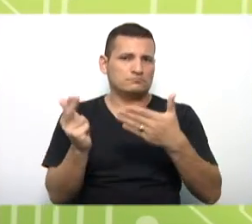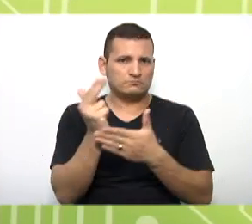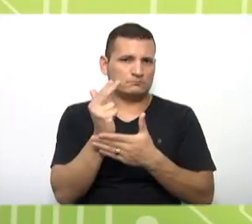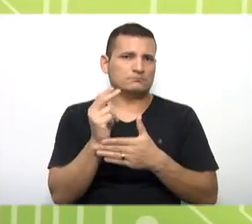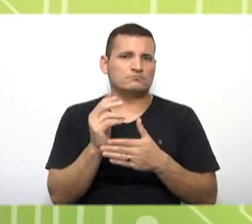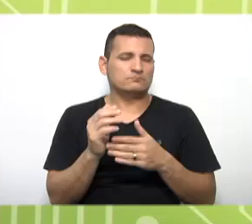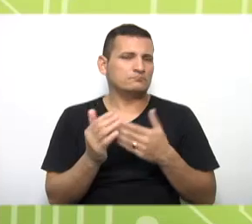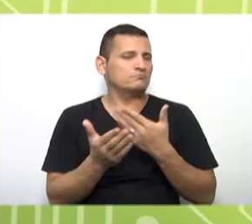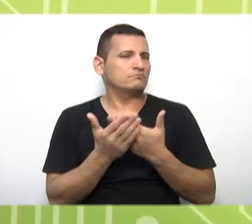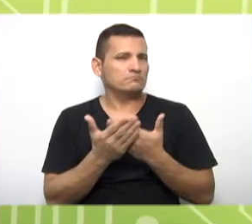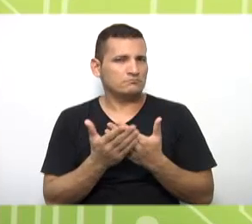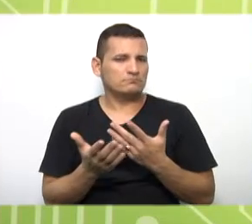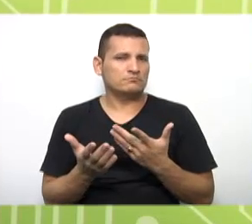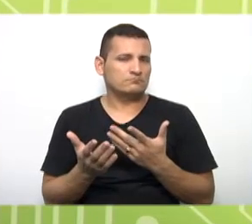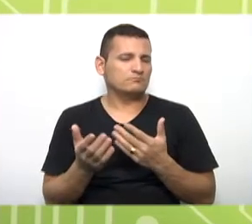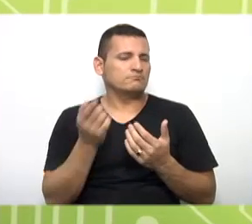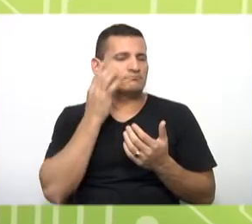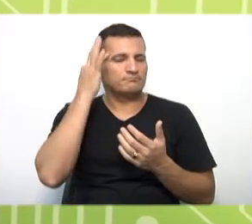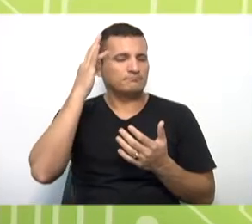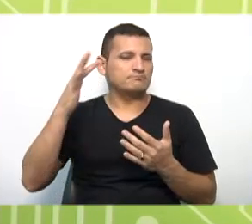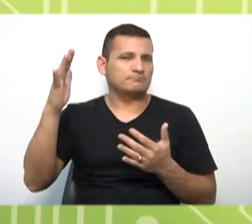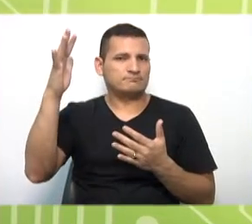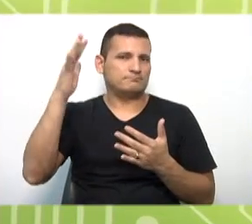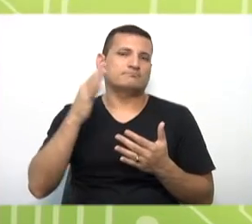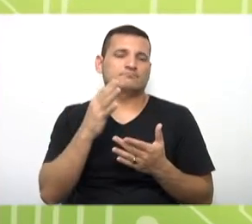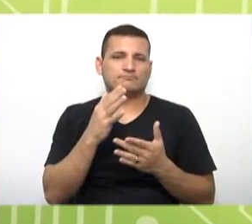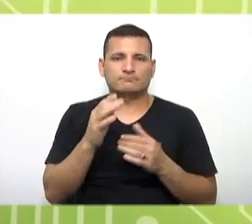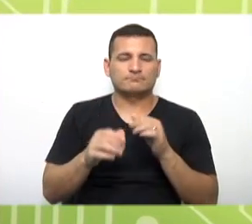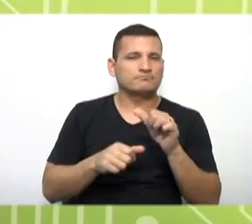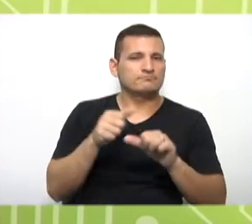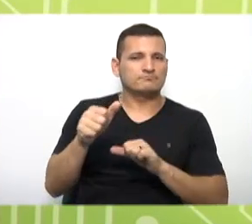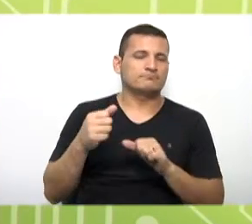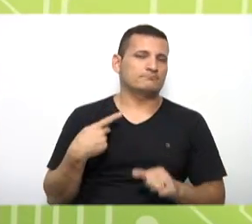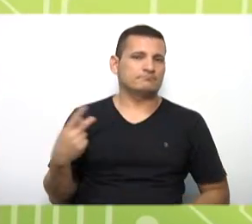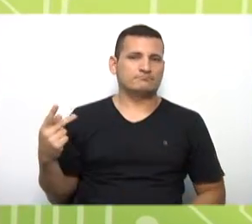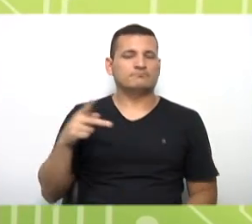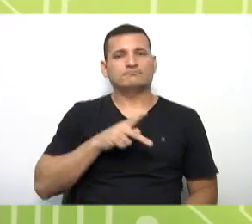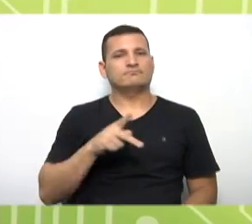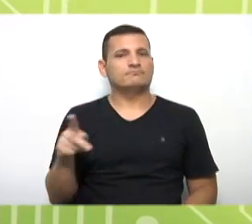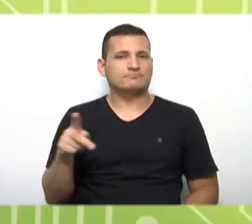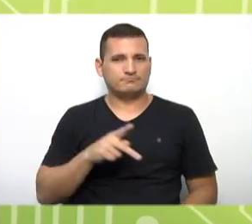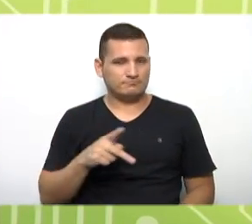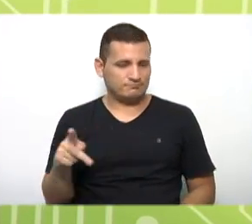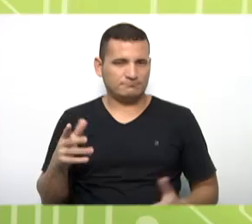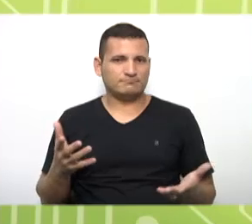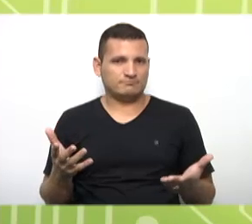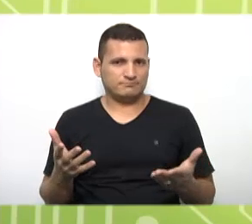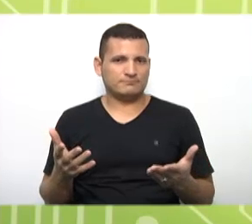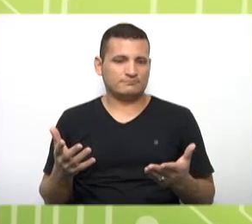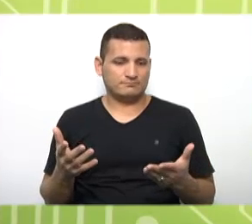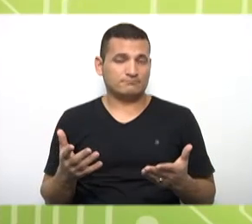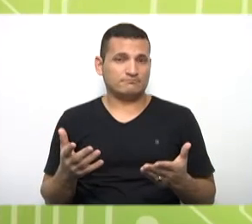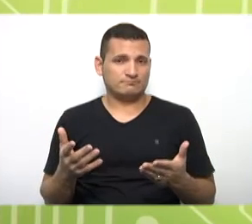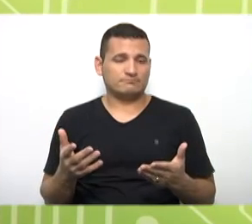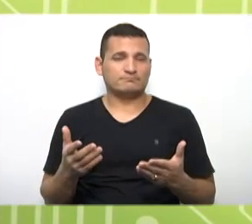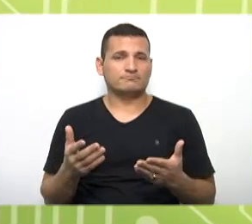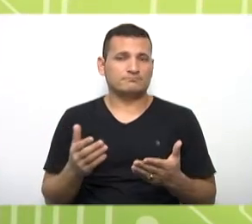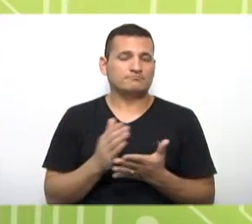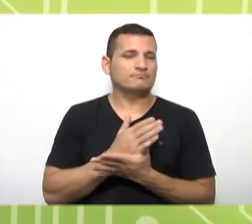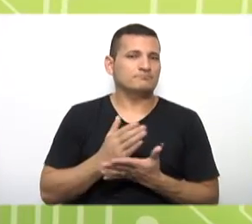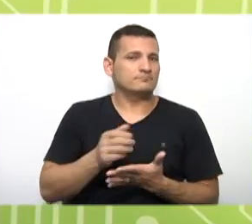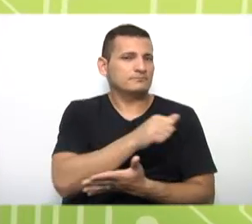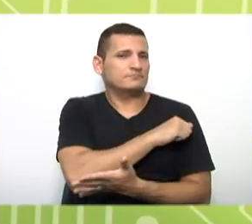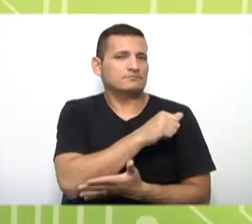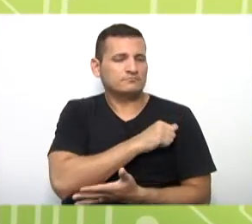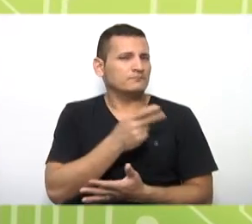aulas, vamos imaginar que sejam trocados os professores no meio da aula. Alguns alunos, eles vão